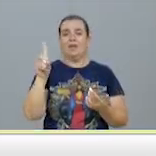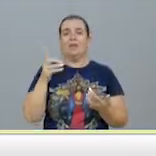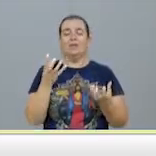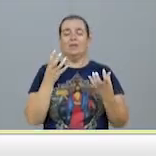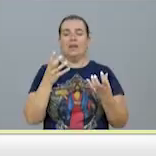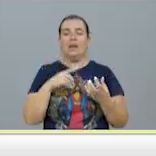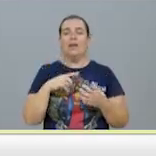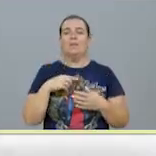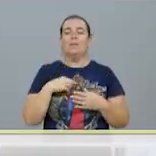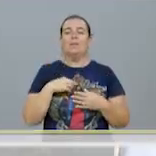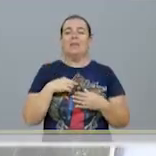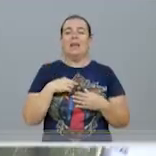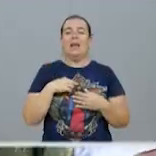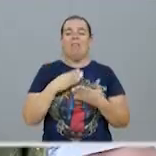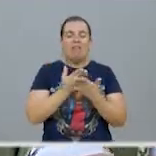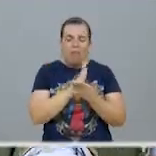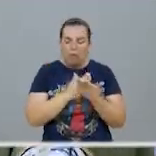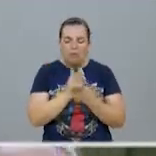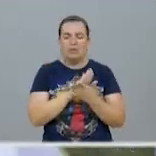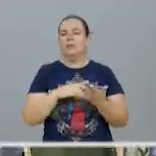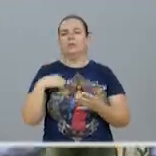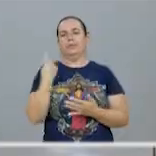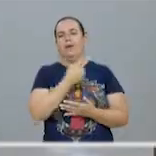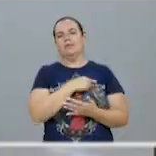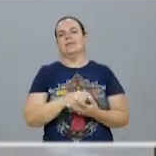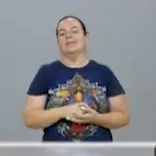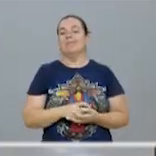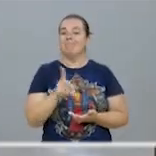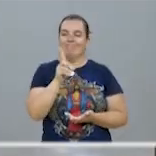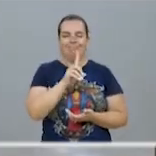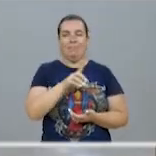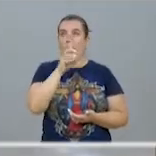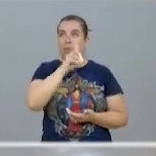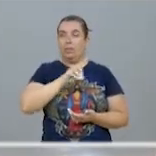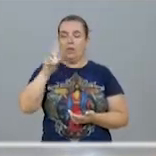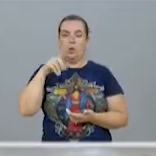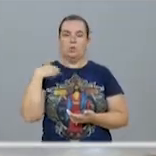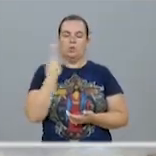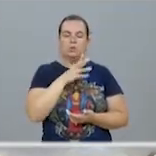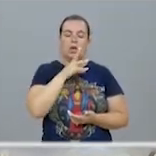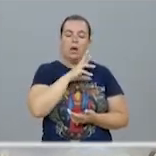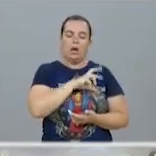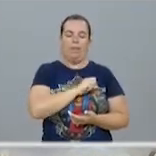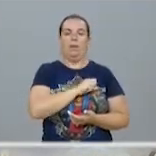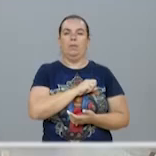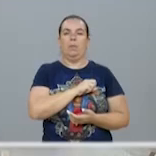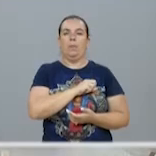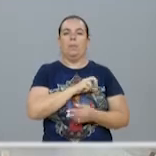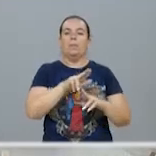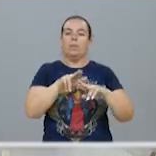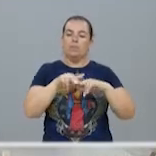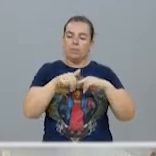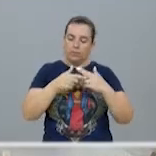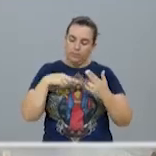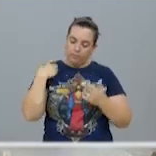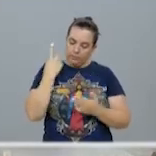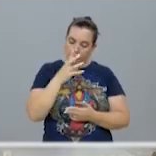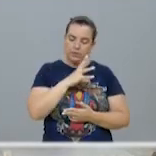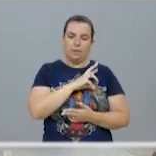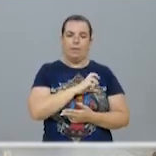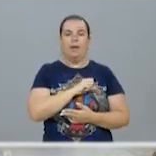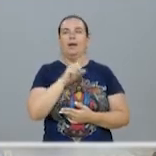ficar aborrecendo? Não, Deus nos ama, e por nos amar, Deus